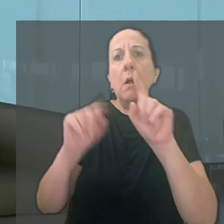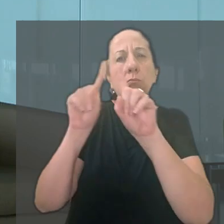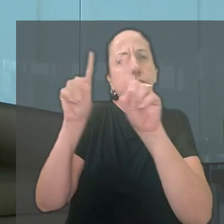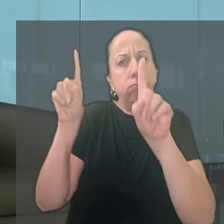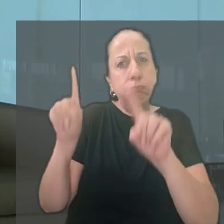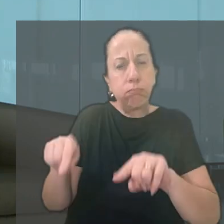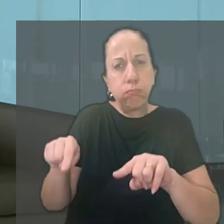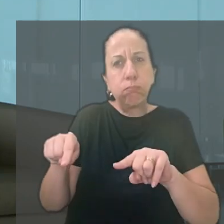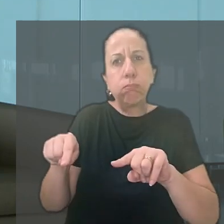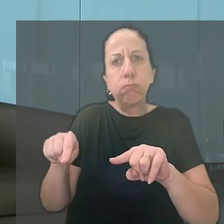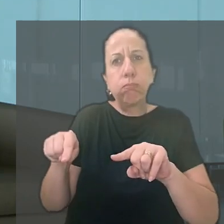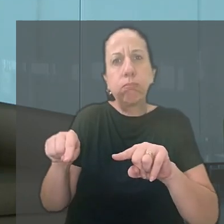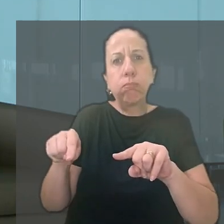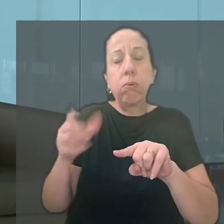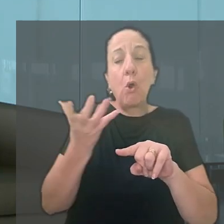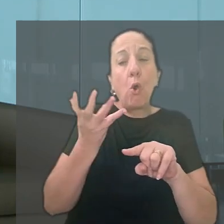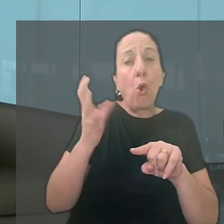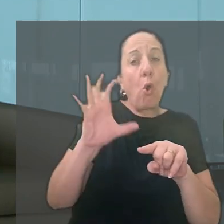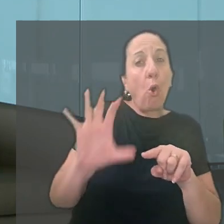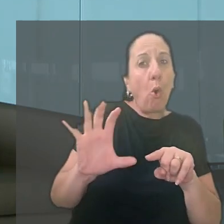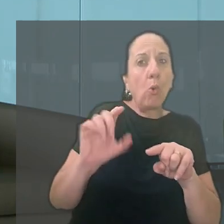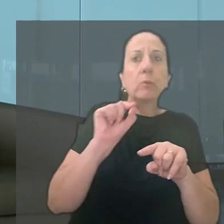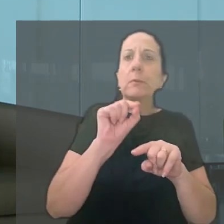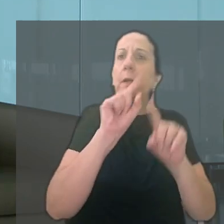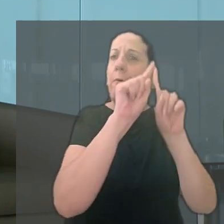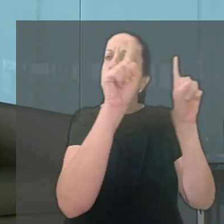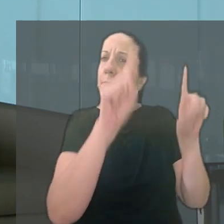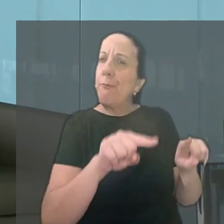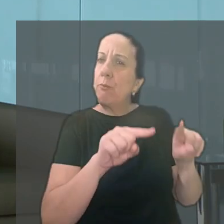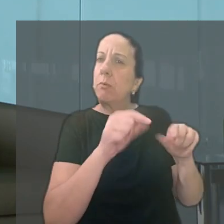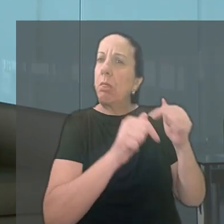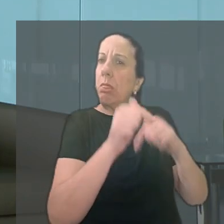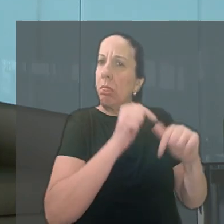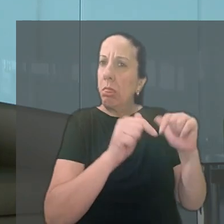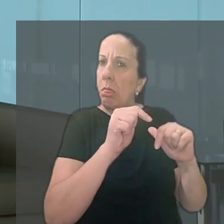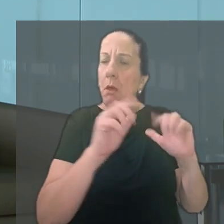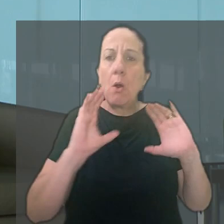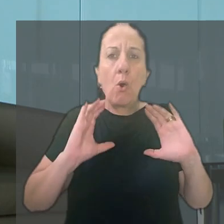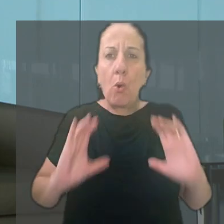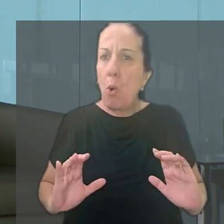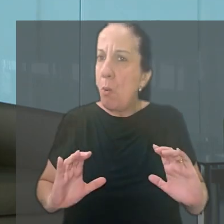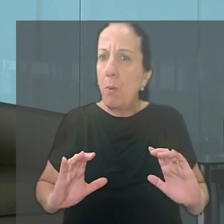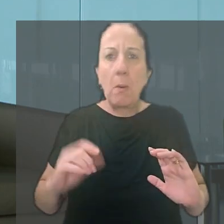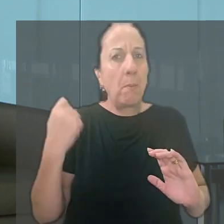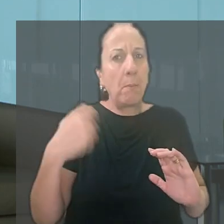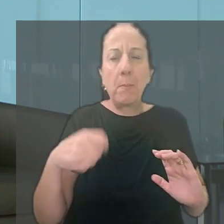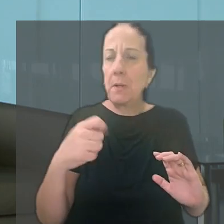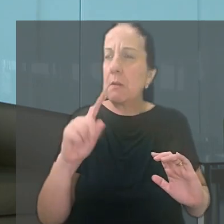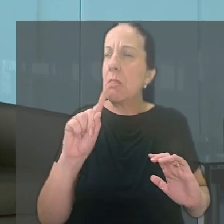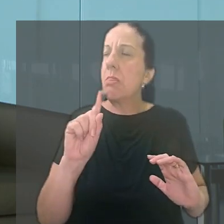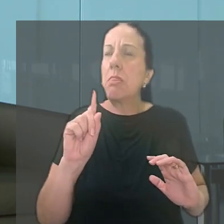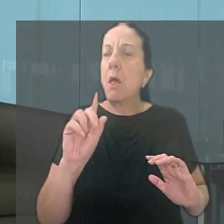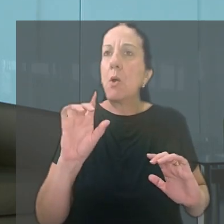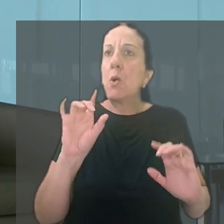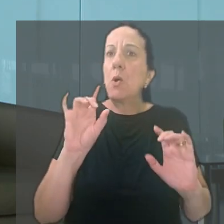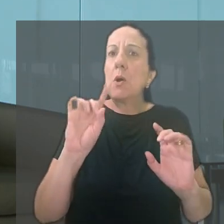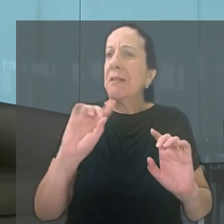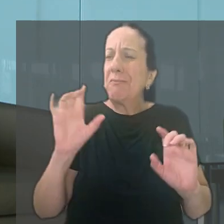pelos empregadores contra as empregadas. Ele reforçou que tais comportamentos devem ser não